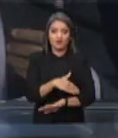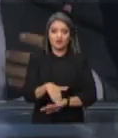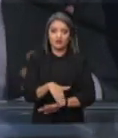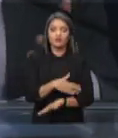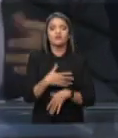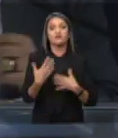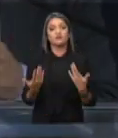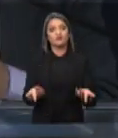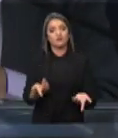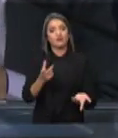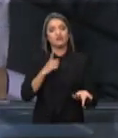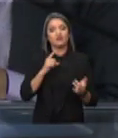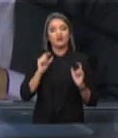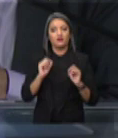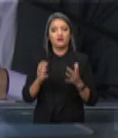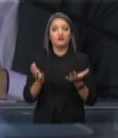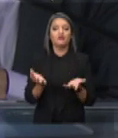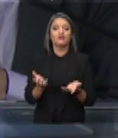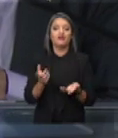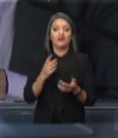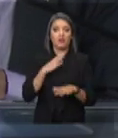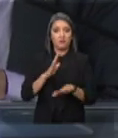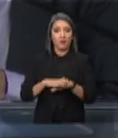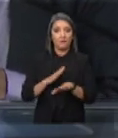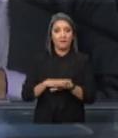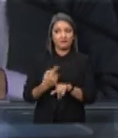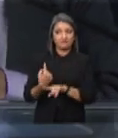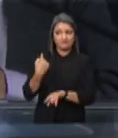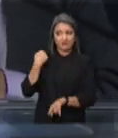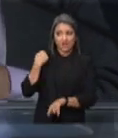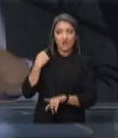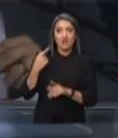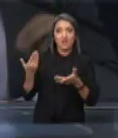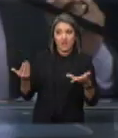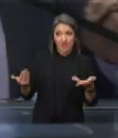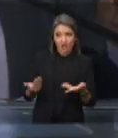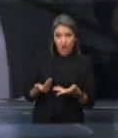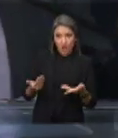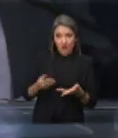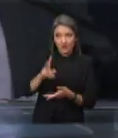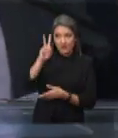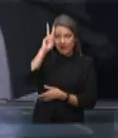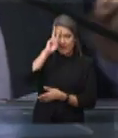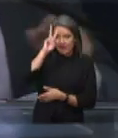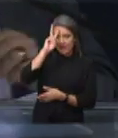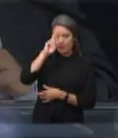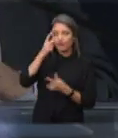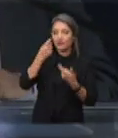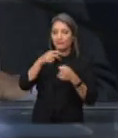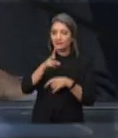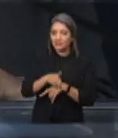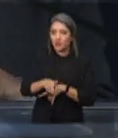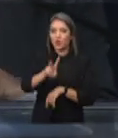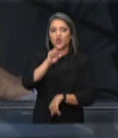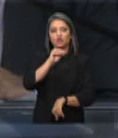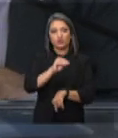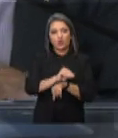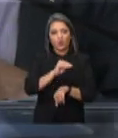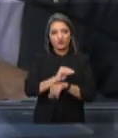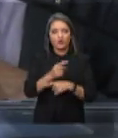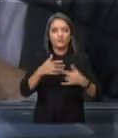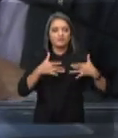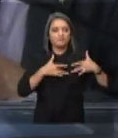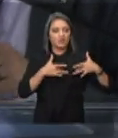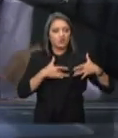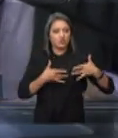fizeram alguns movimentos em sua vida mas não esqueceram que o papelão ainda precisa ser cuidado que precisa continuar solidariedade